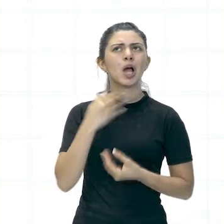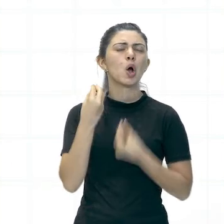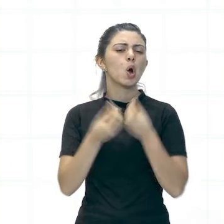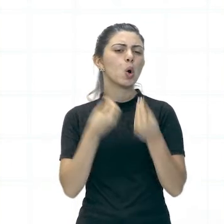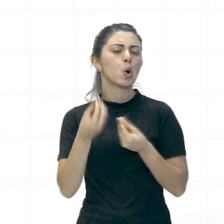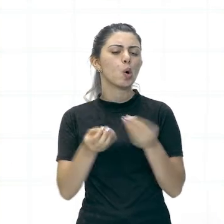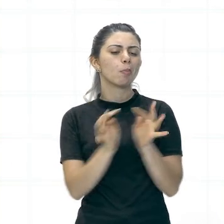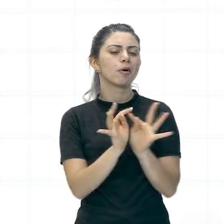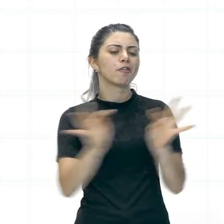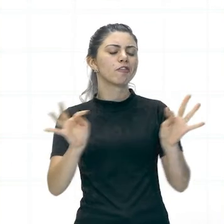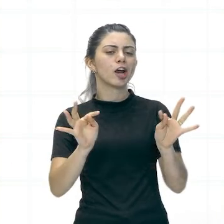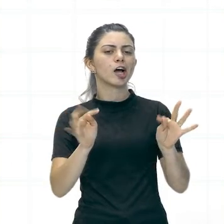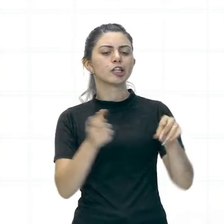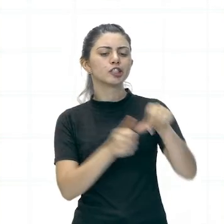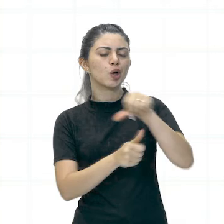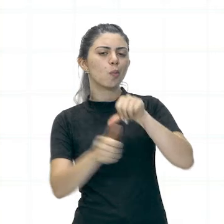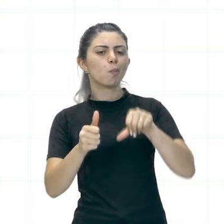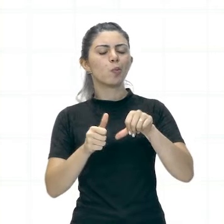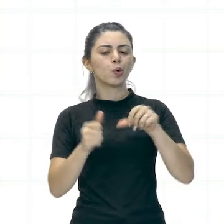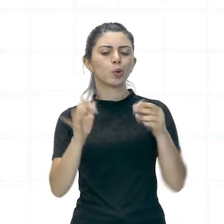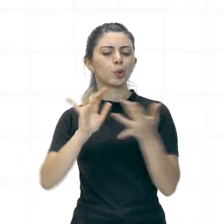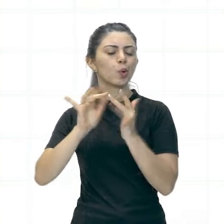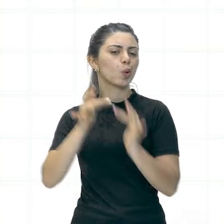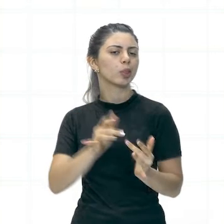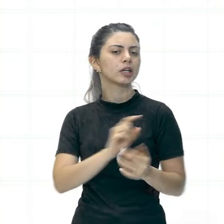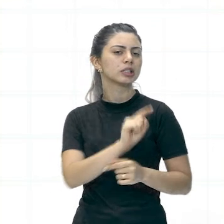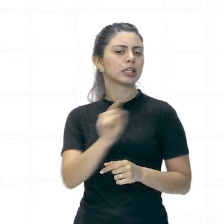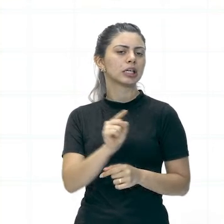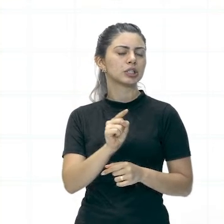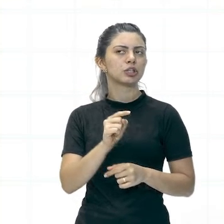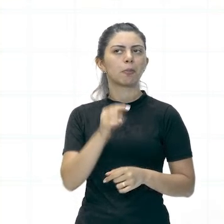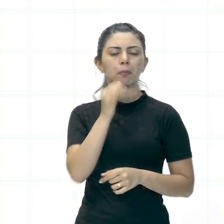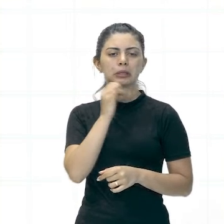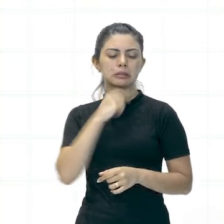para a forma negativa? Eu quero dizer que eu não estudei.